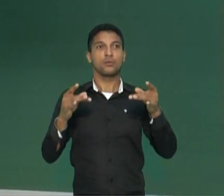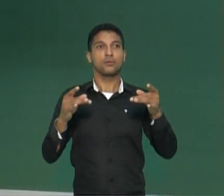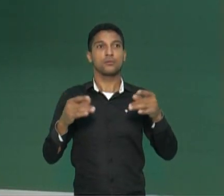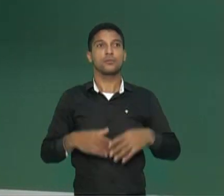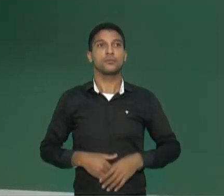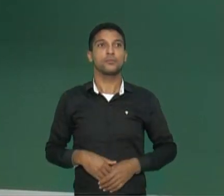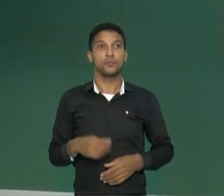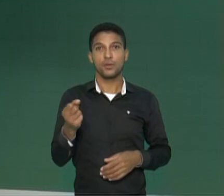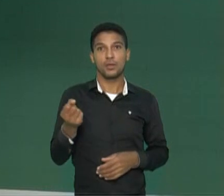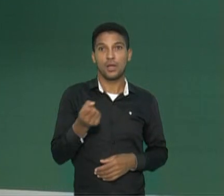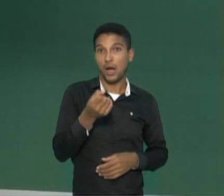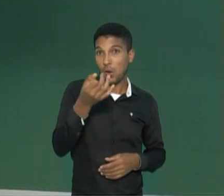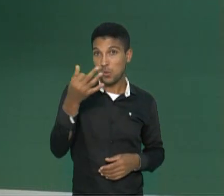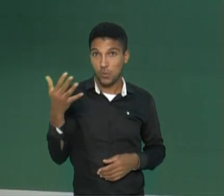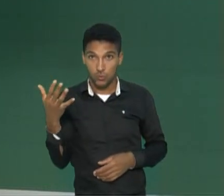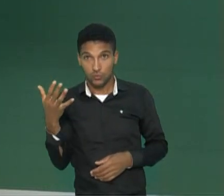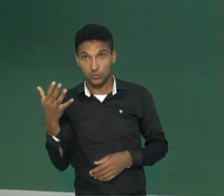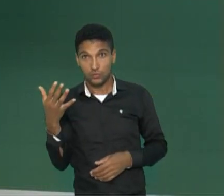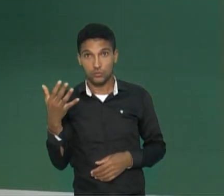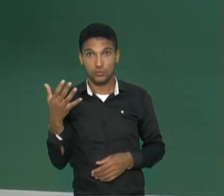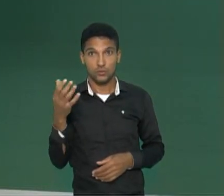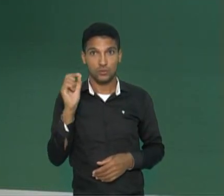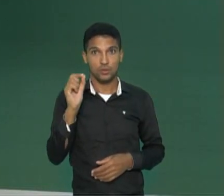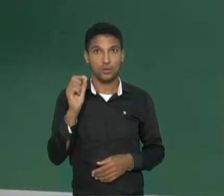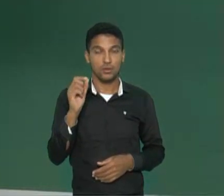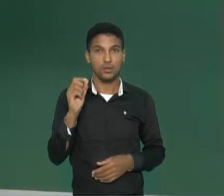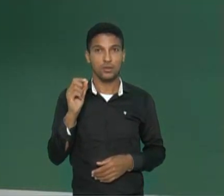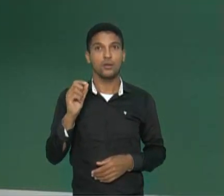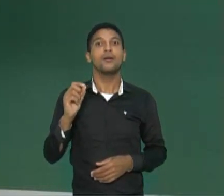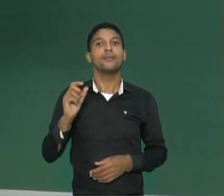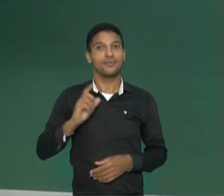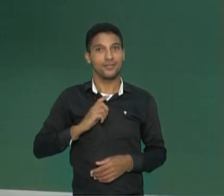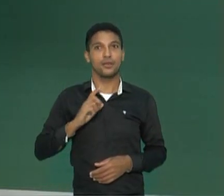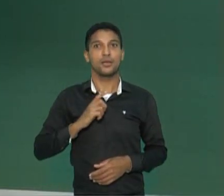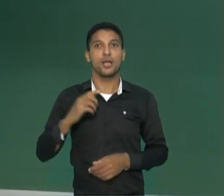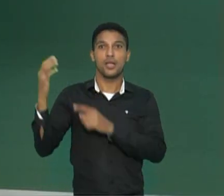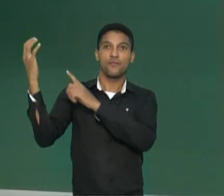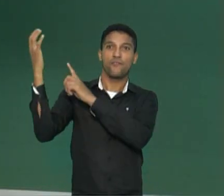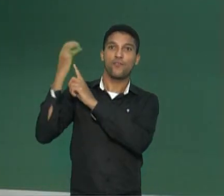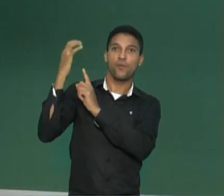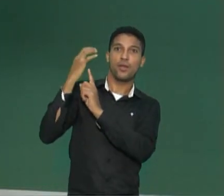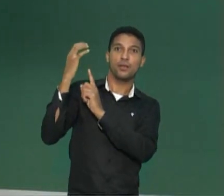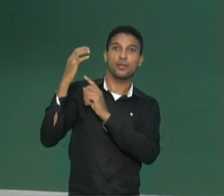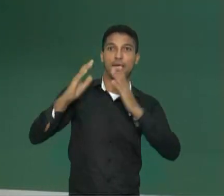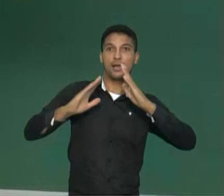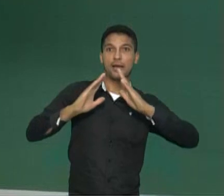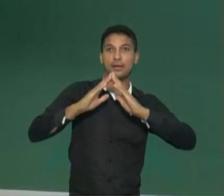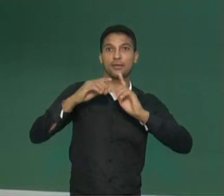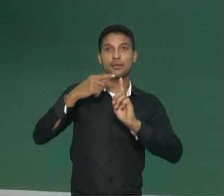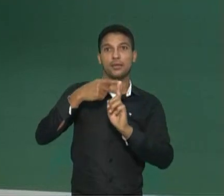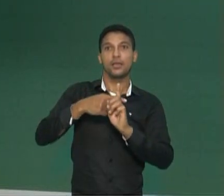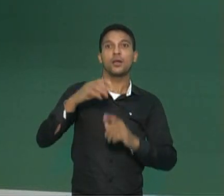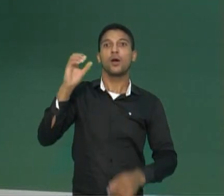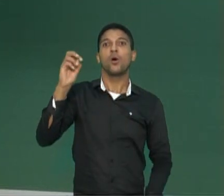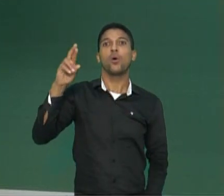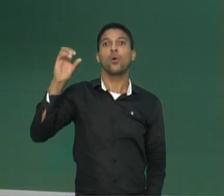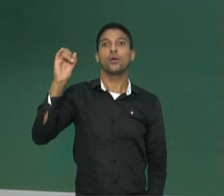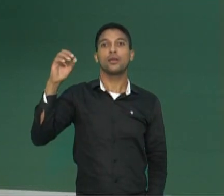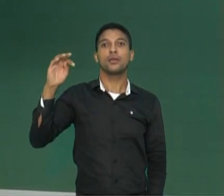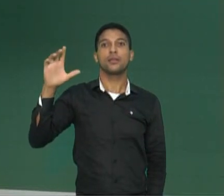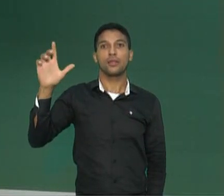alguns surgem as torres, mas alguns com influências orientais, que são influências bizantinas, em vez da torre, será